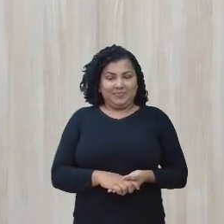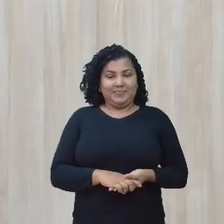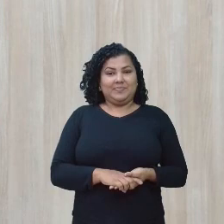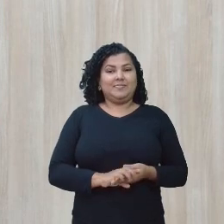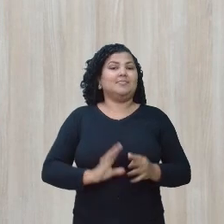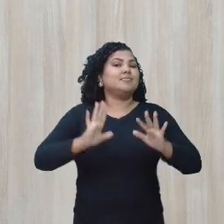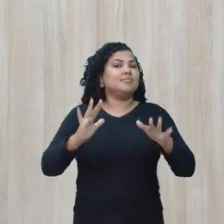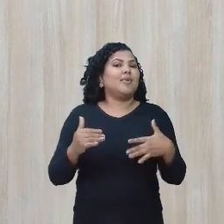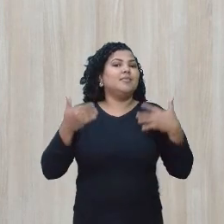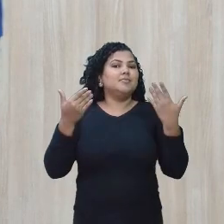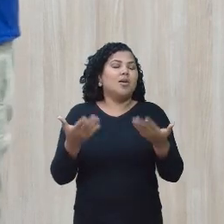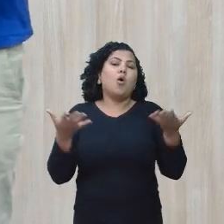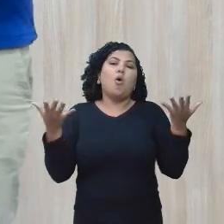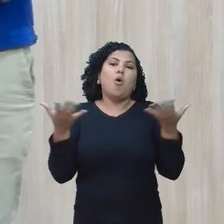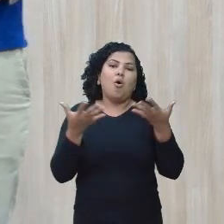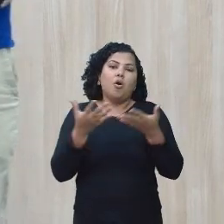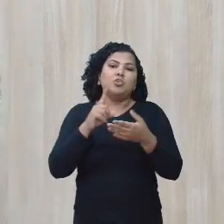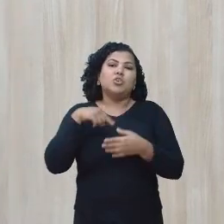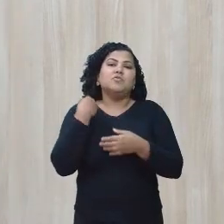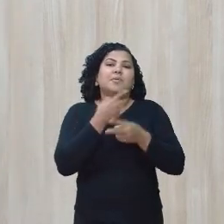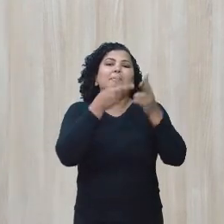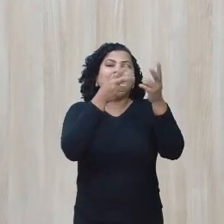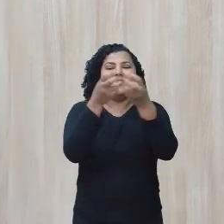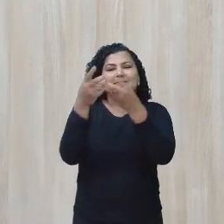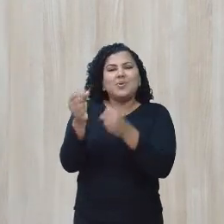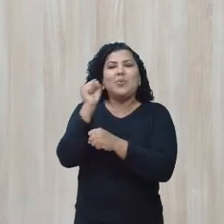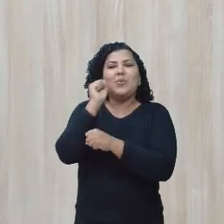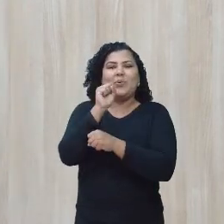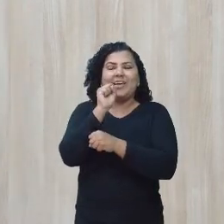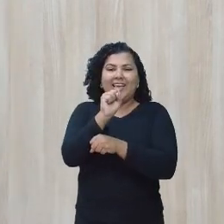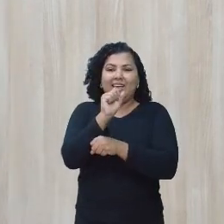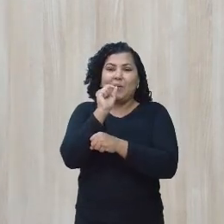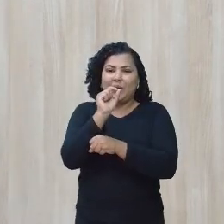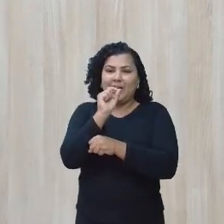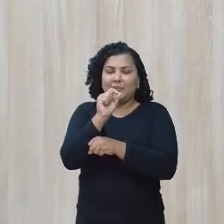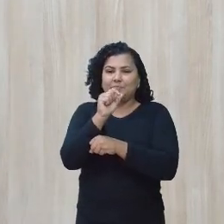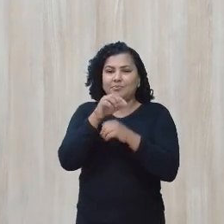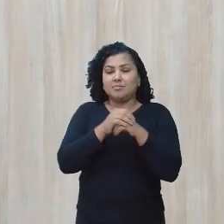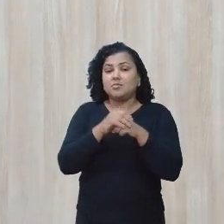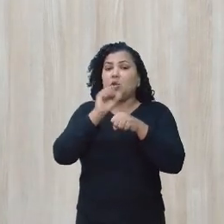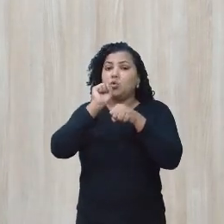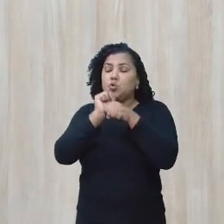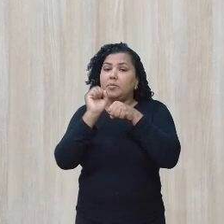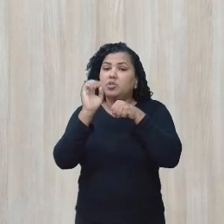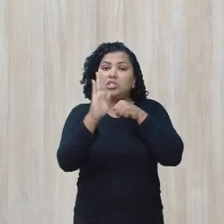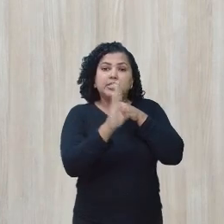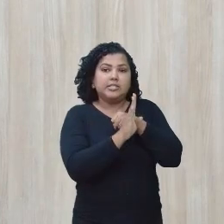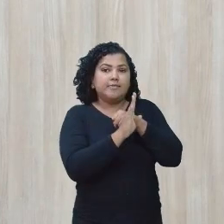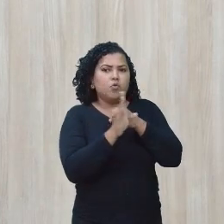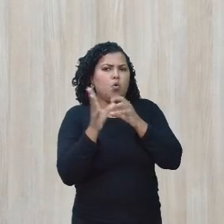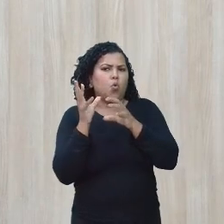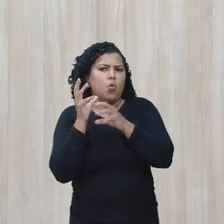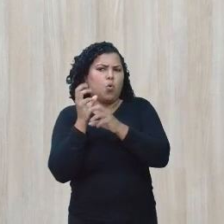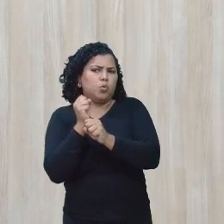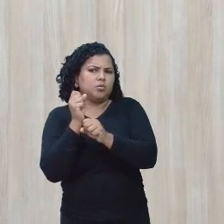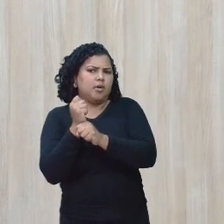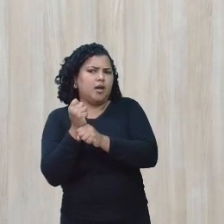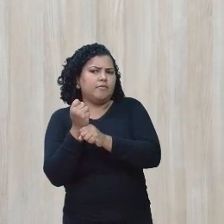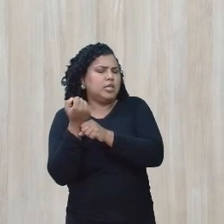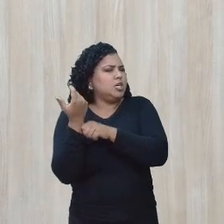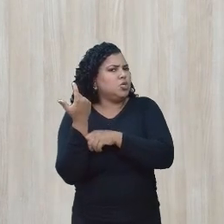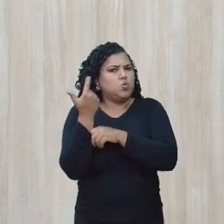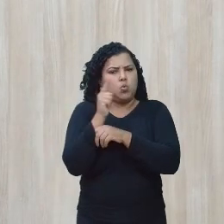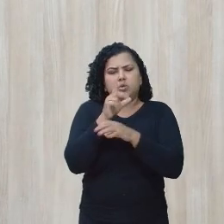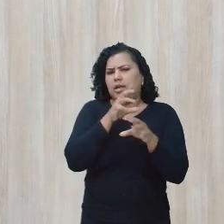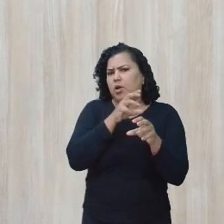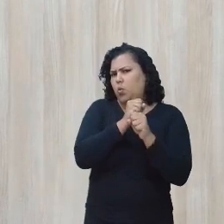Pois bem, hoje nós vamos ver sobre os substantivos contáveis e incontáveis, que é um fenômenozinho que não tem